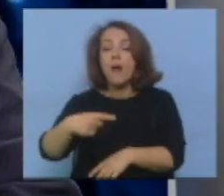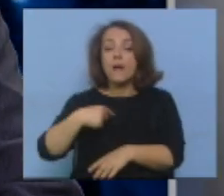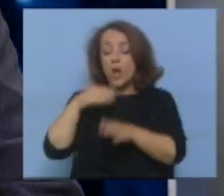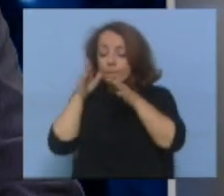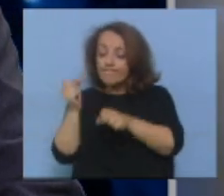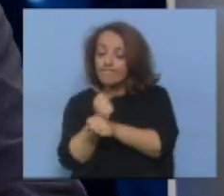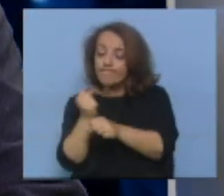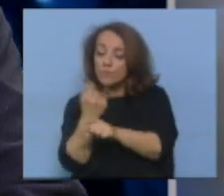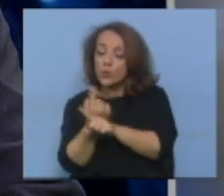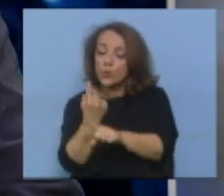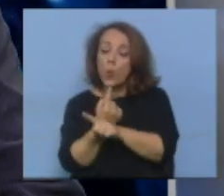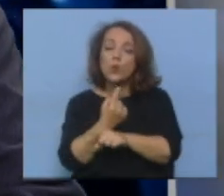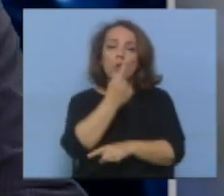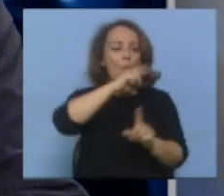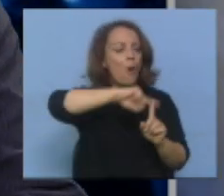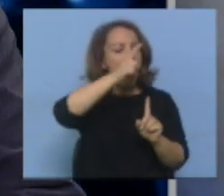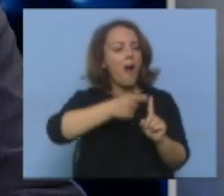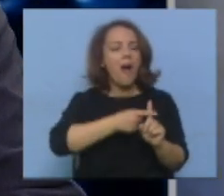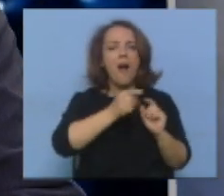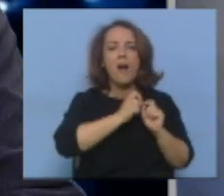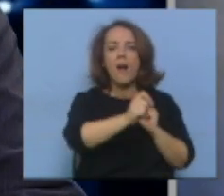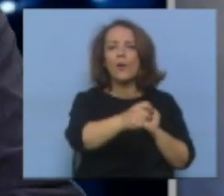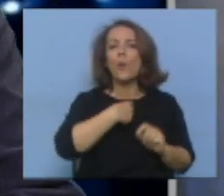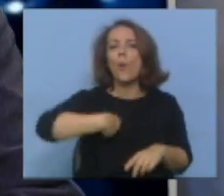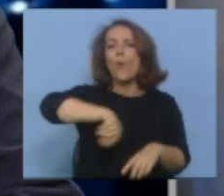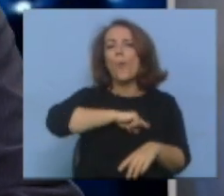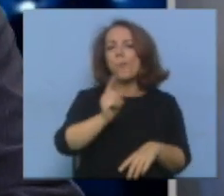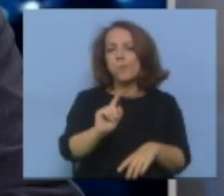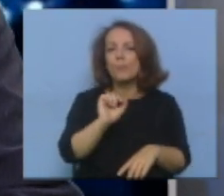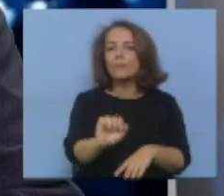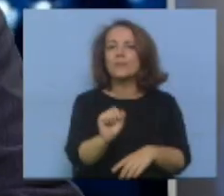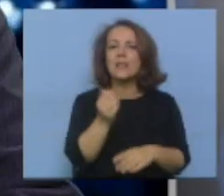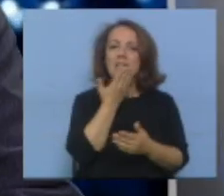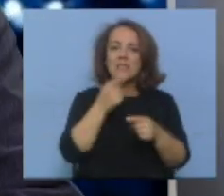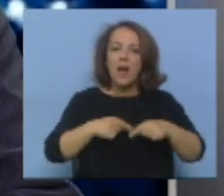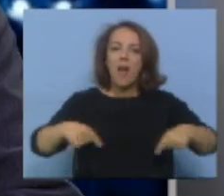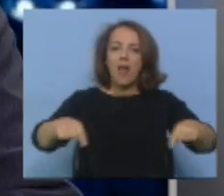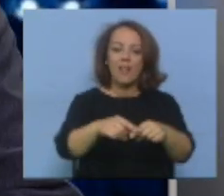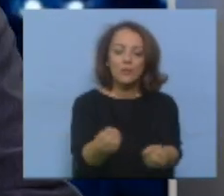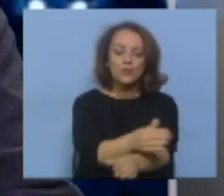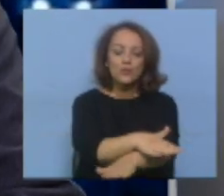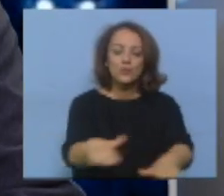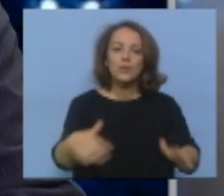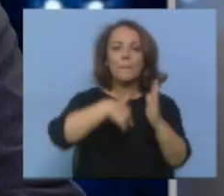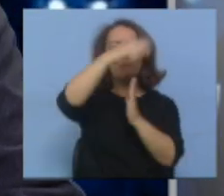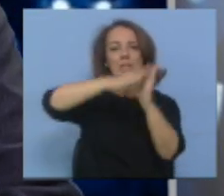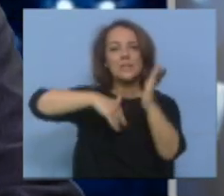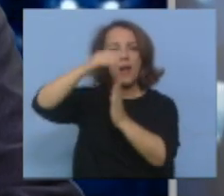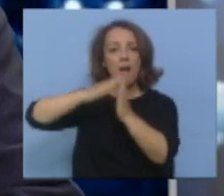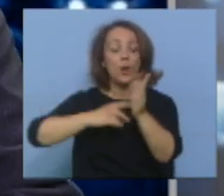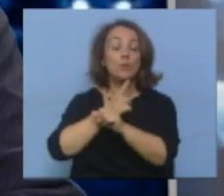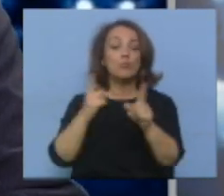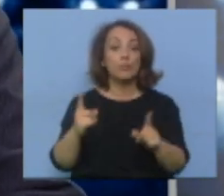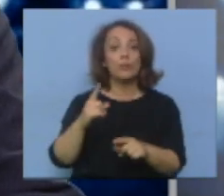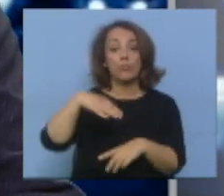foi pintar as salas onde os meninos mais novos estão. É preciso garantir que quando tudo reabrir esteja em